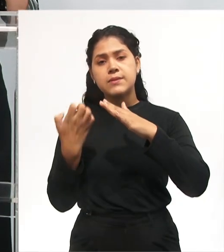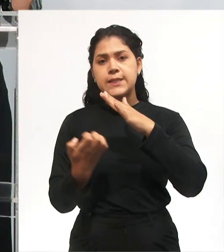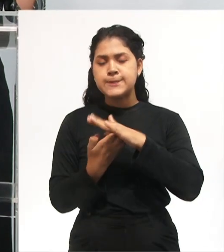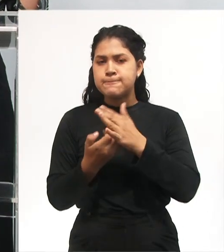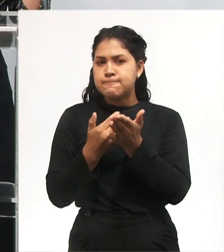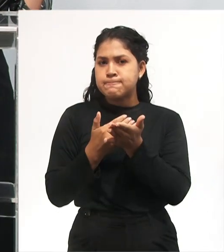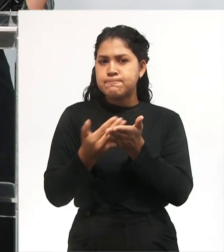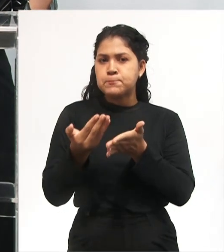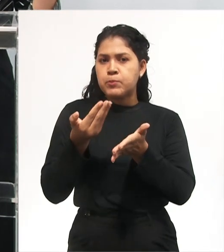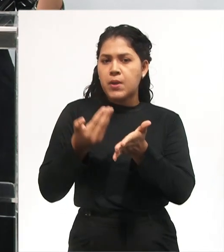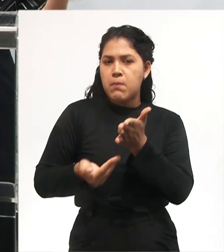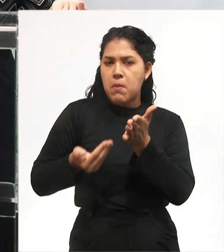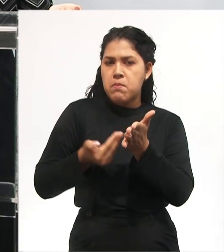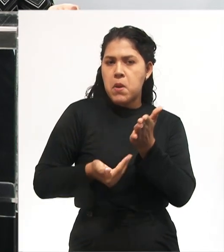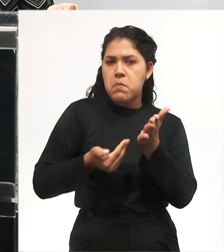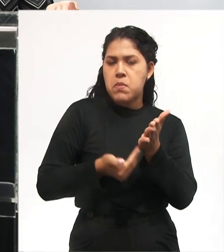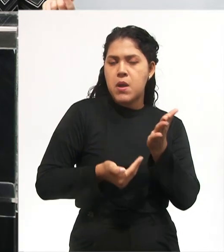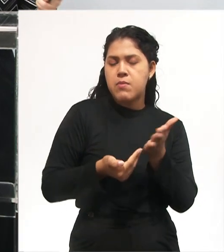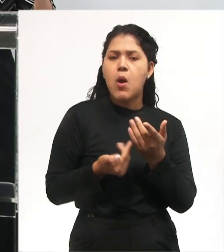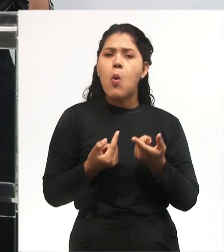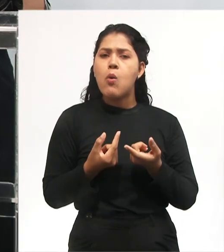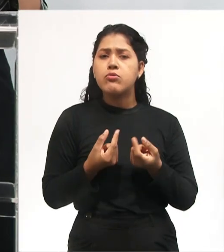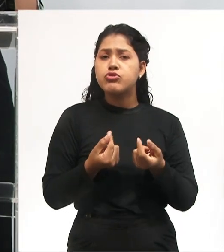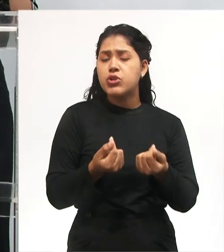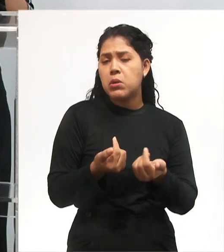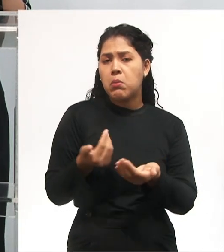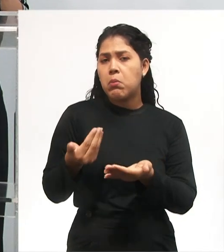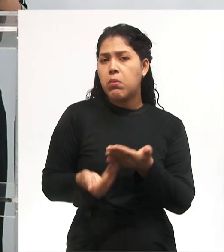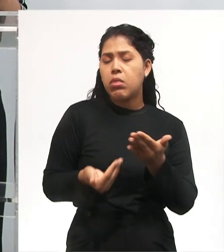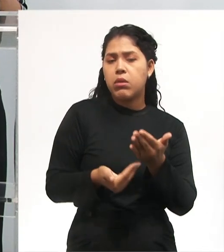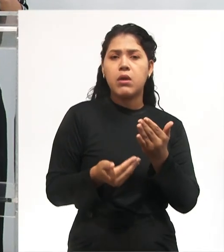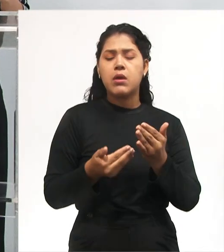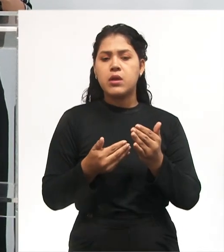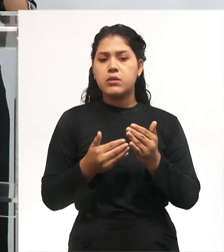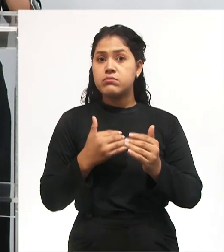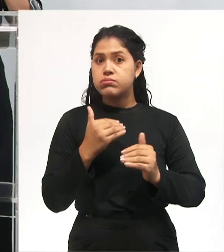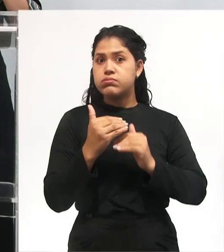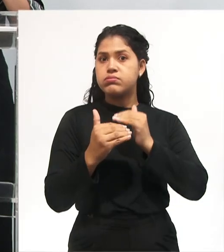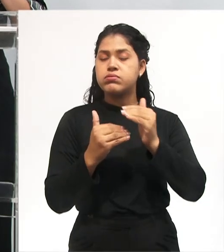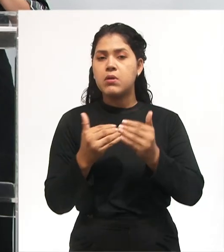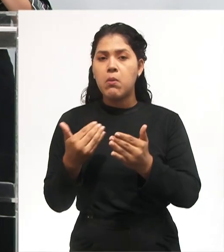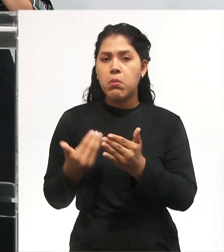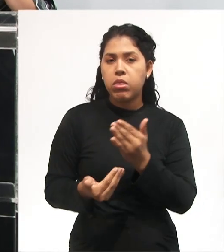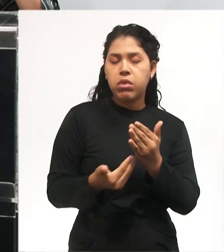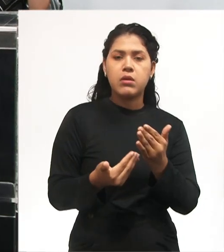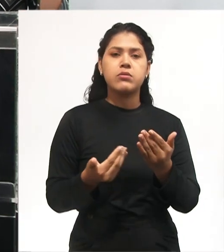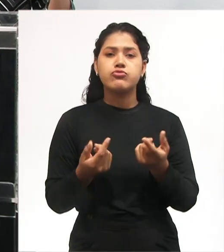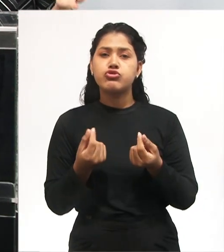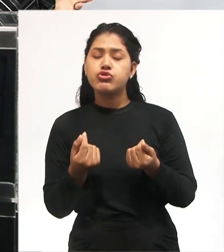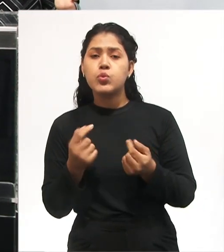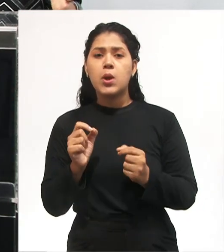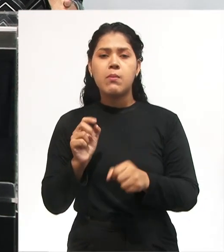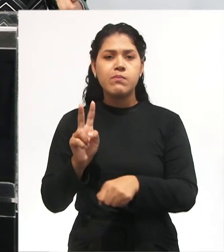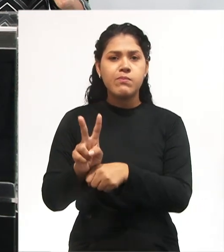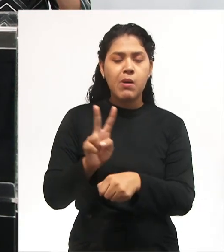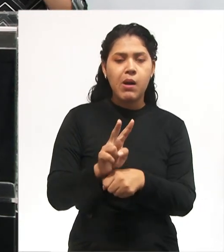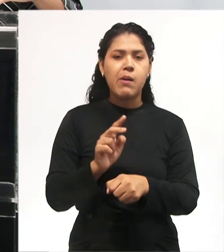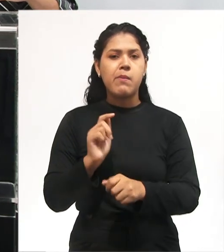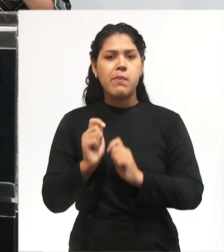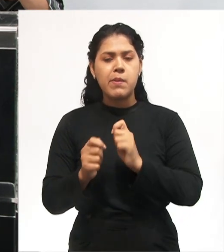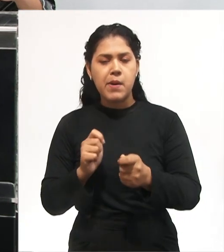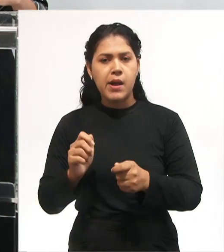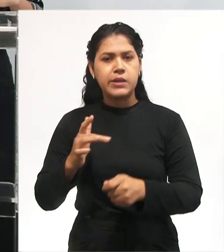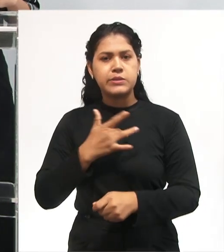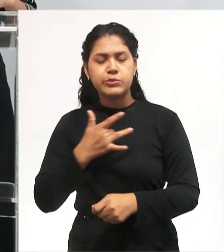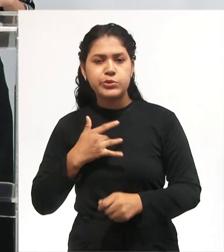recurso, vai perder a parte financeira, vai ter gastos com saúde, enfim, é todo um ecossistema que